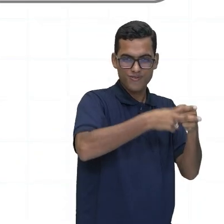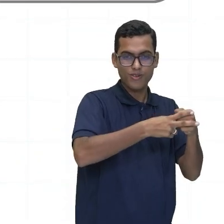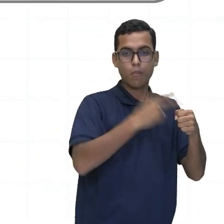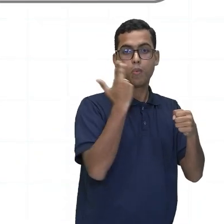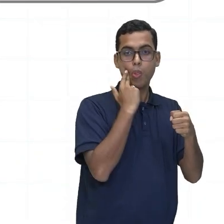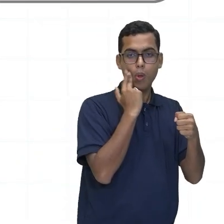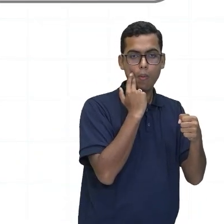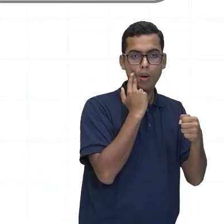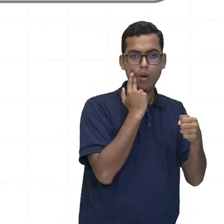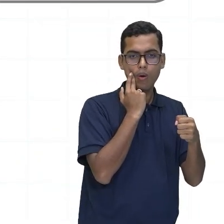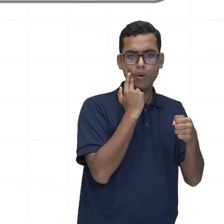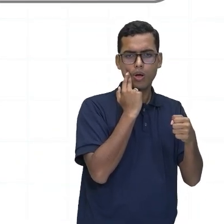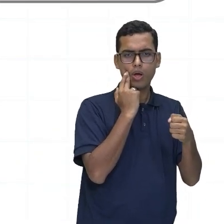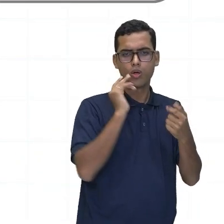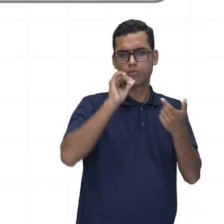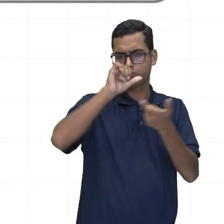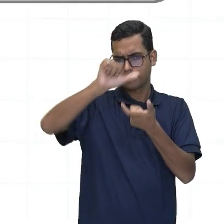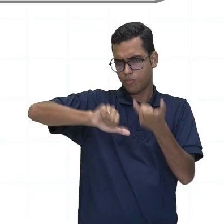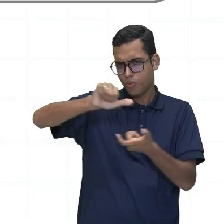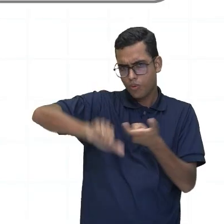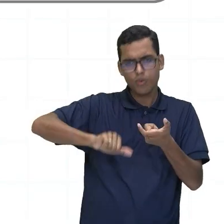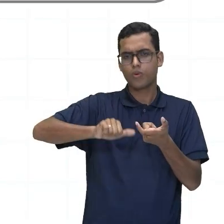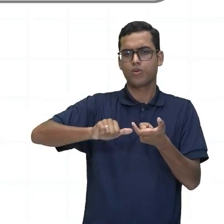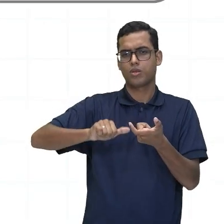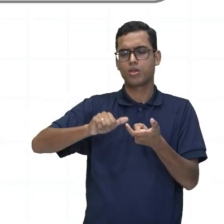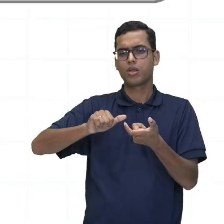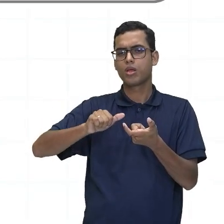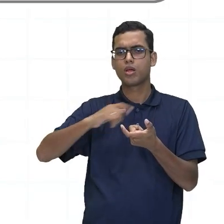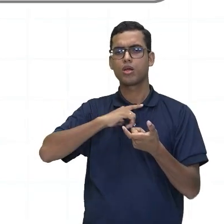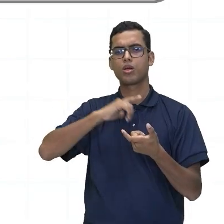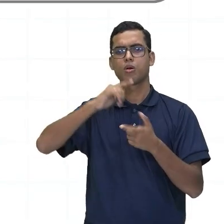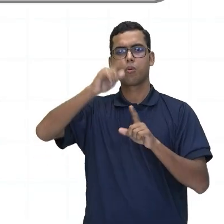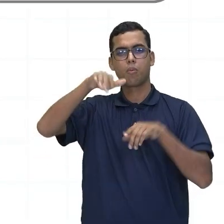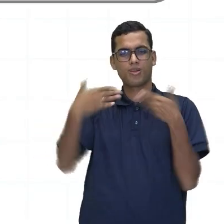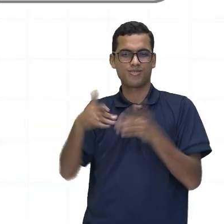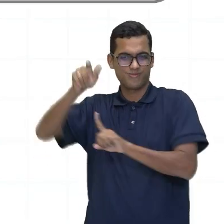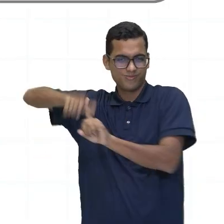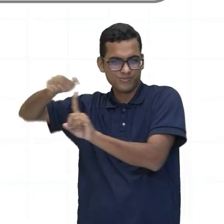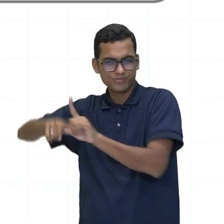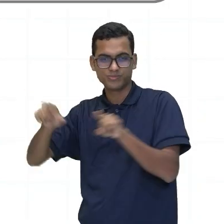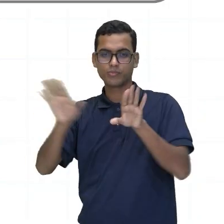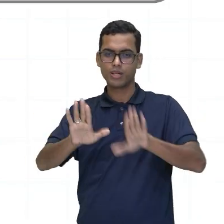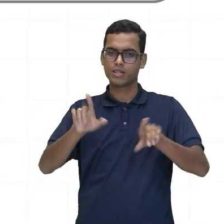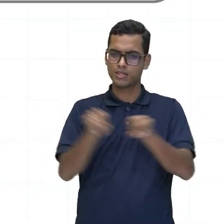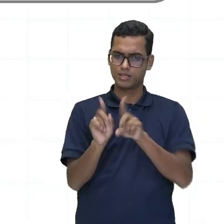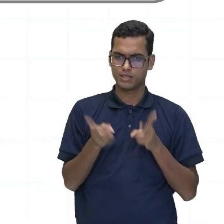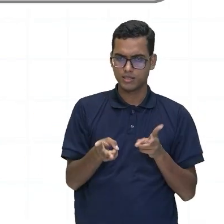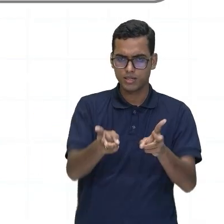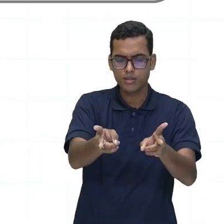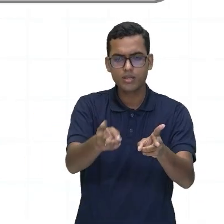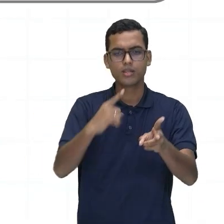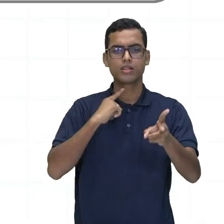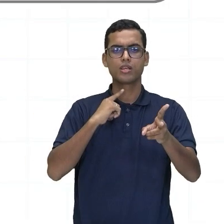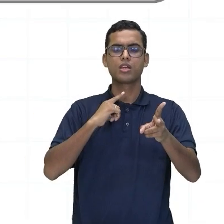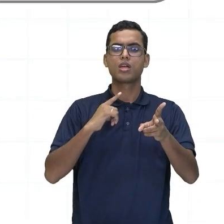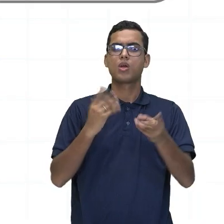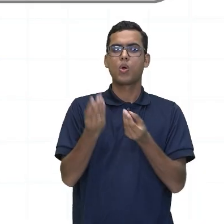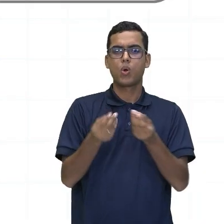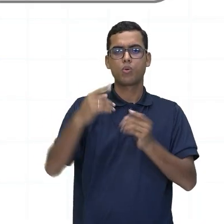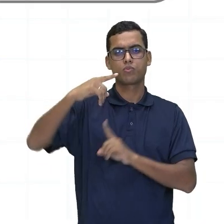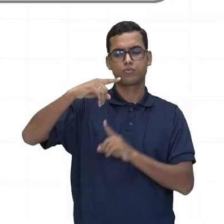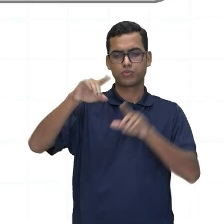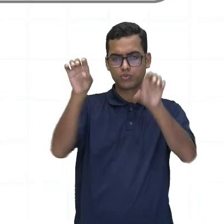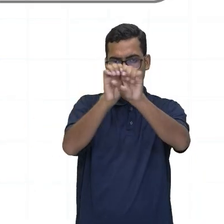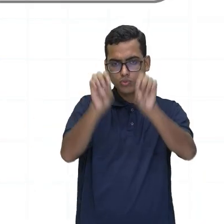com o sujeito. E sempre, né, grifado aqui, e sempre são seguidos pela forma base do verbo